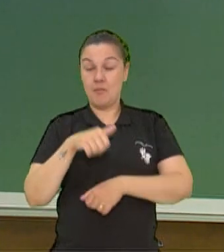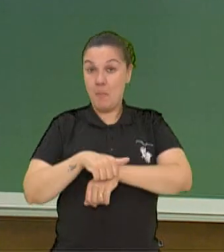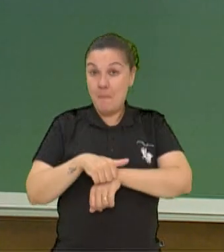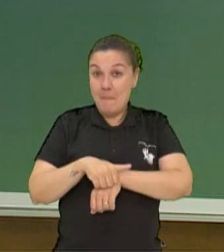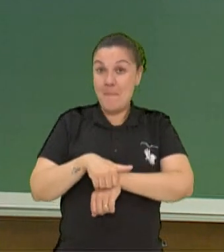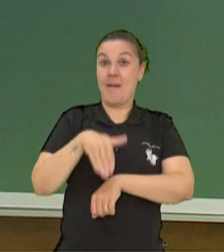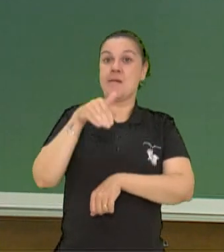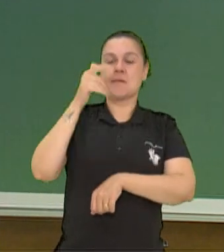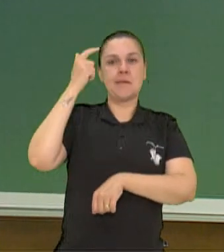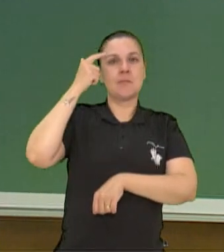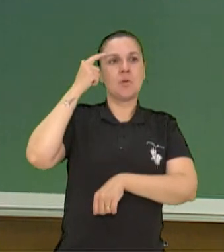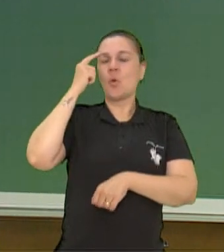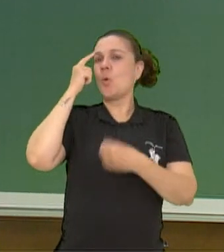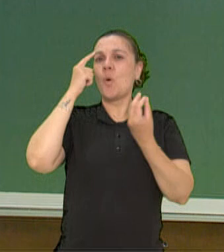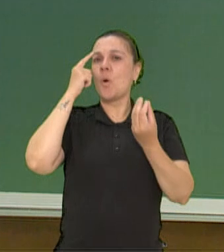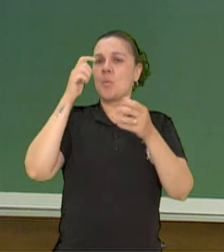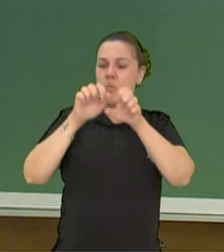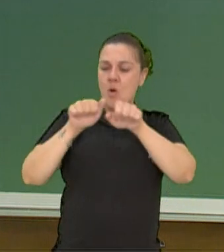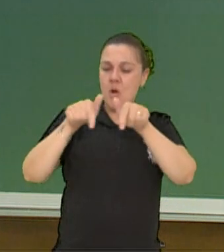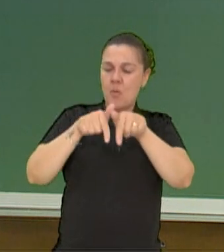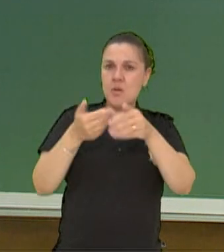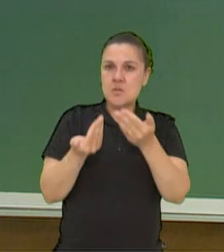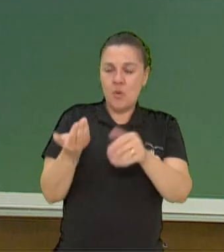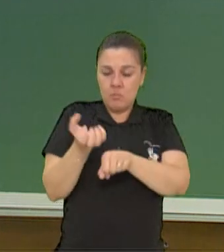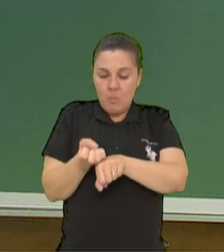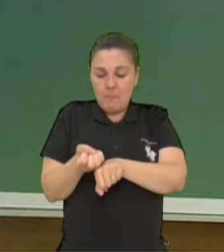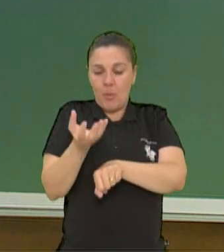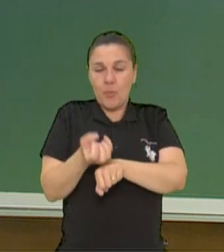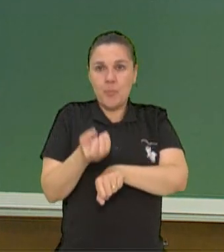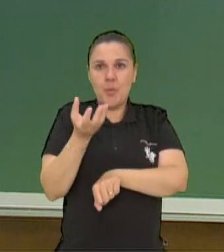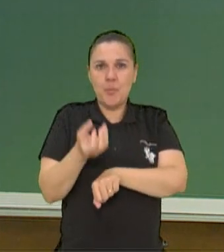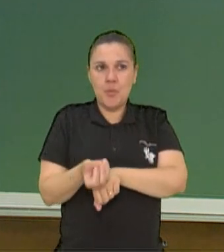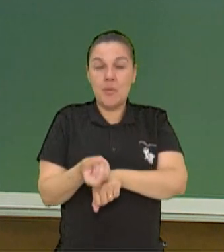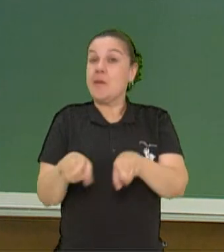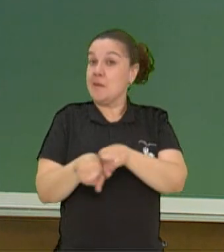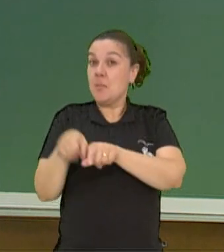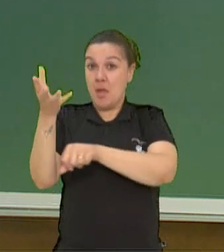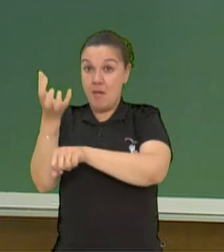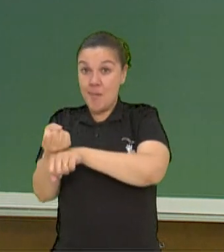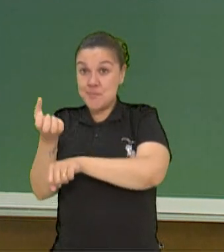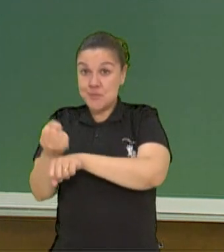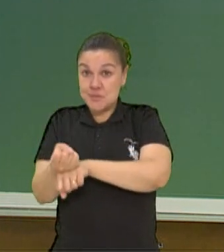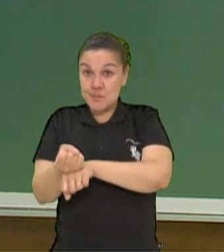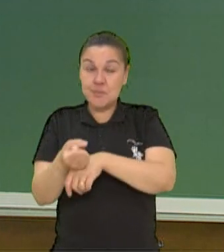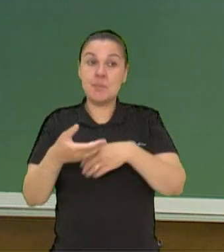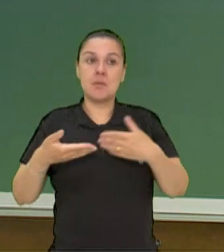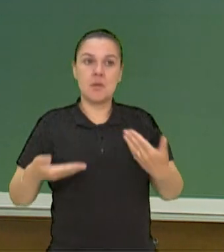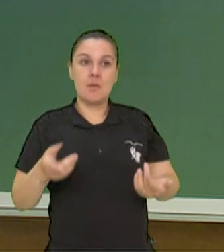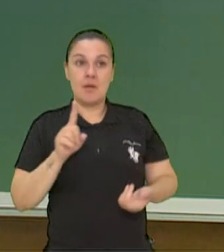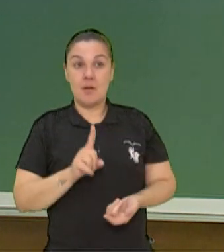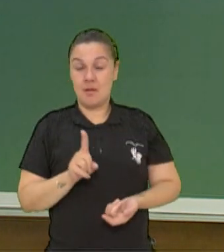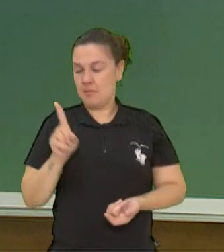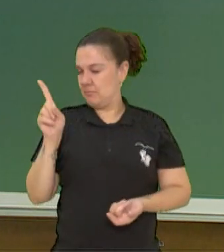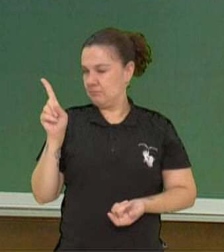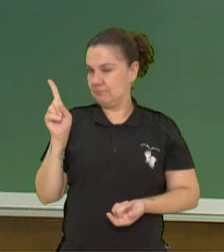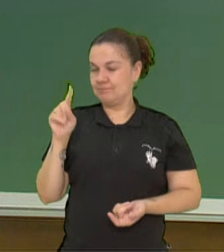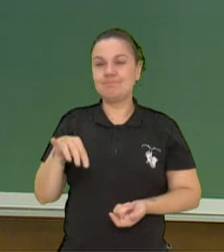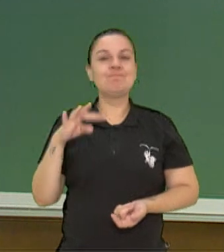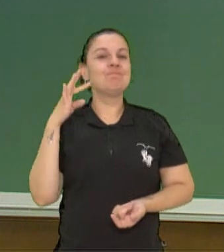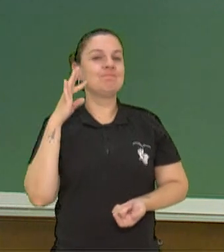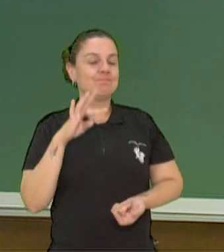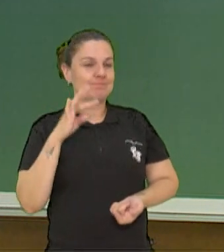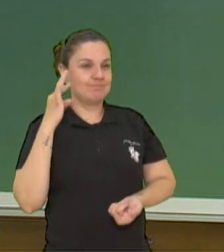Ele pensou numa equação para emissão de energia e para absorção também. Que equação é essa? Essa equação, ela é bem